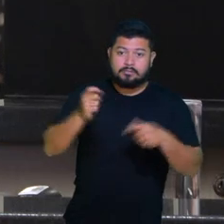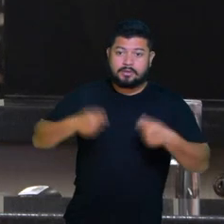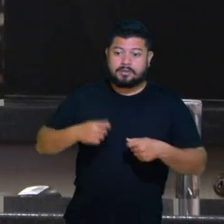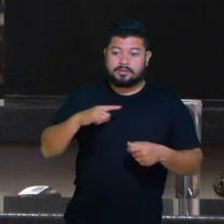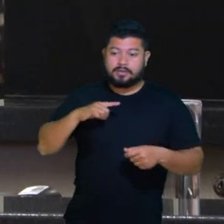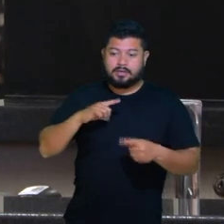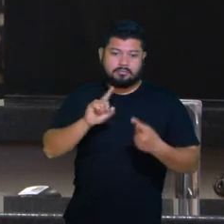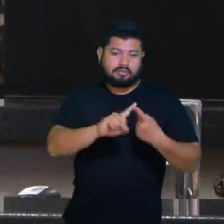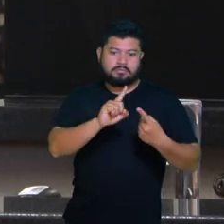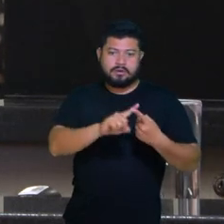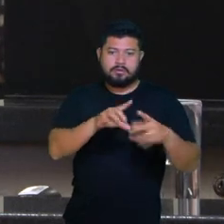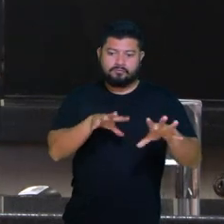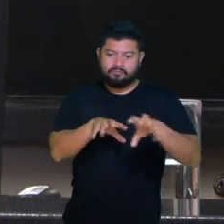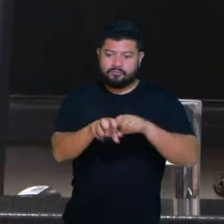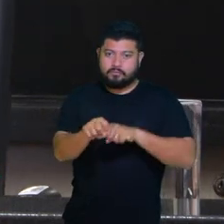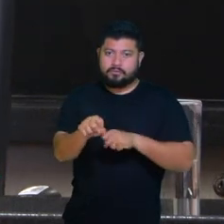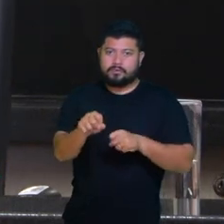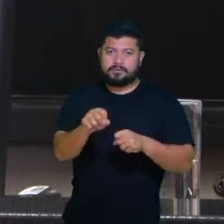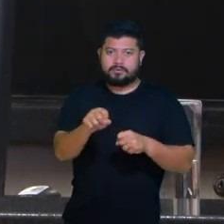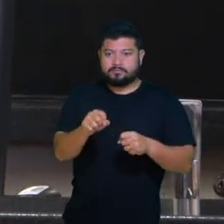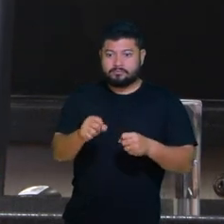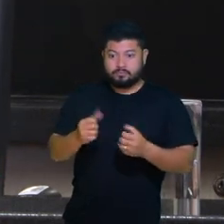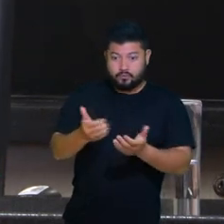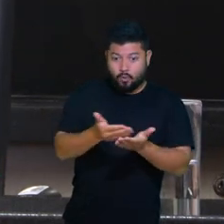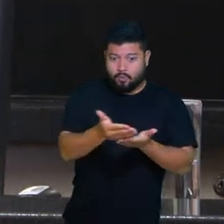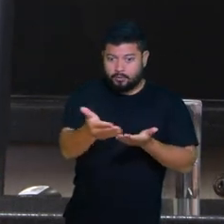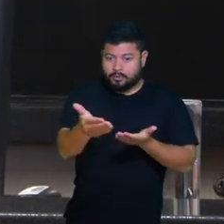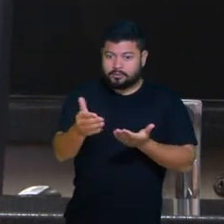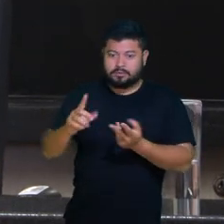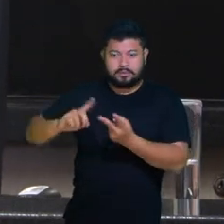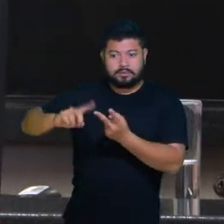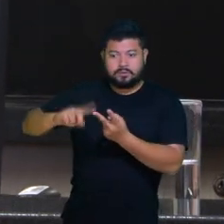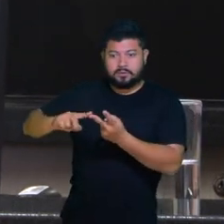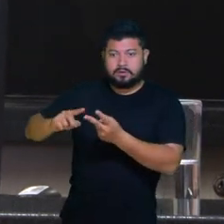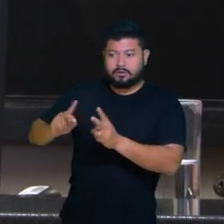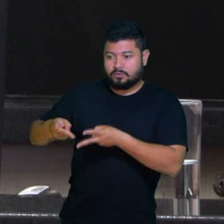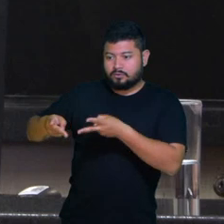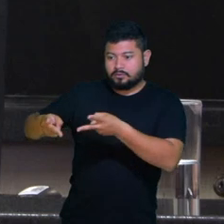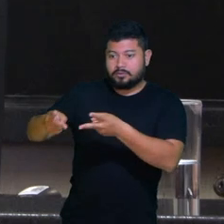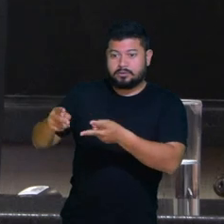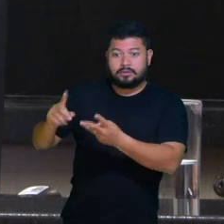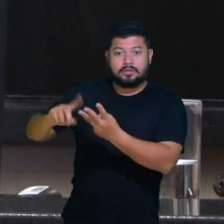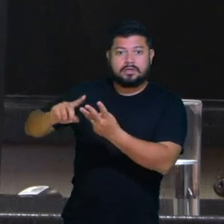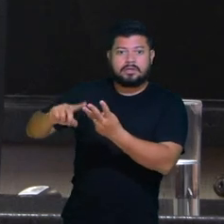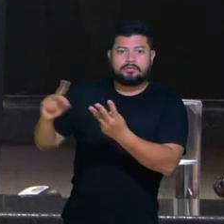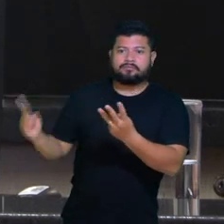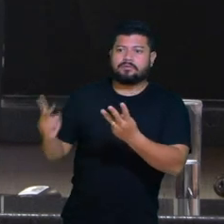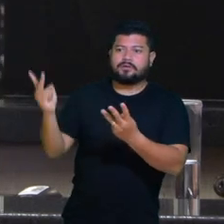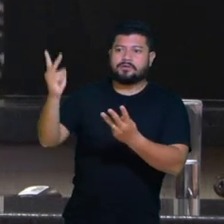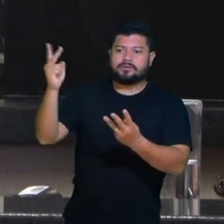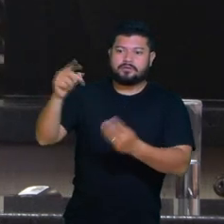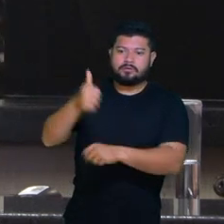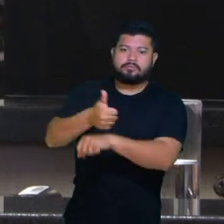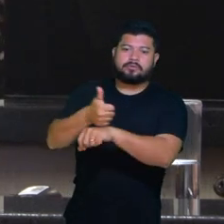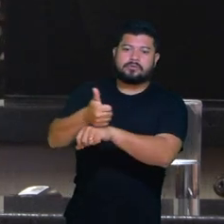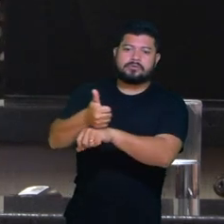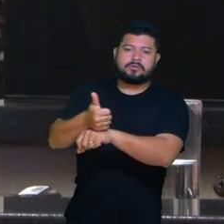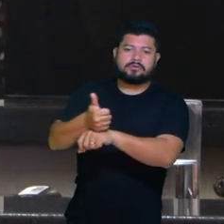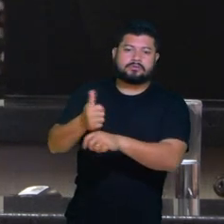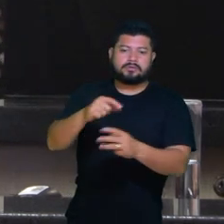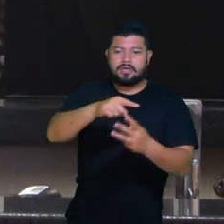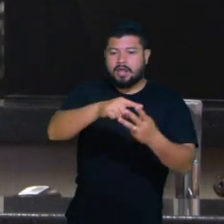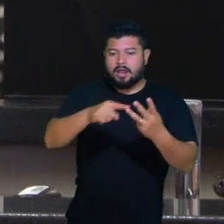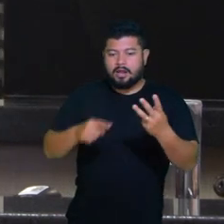Inicial formação continuada e valorização profissional essas diretrizes